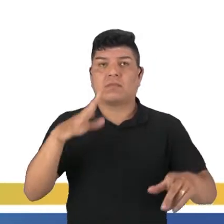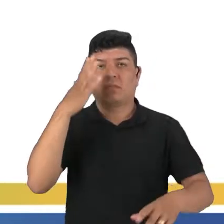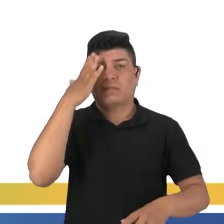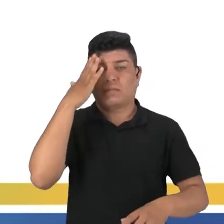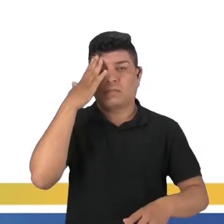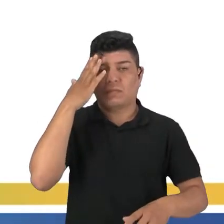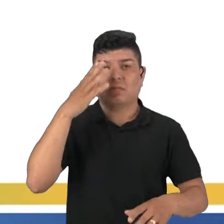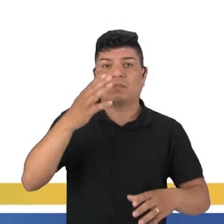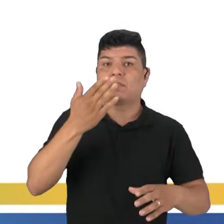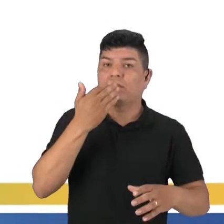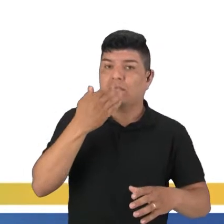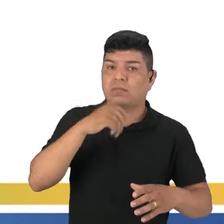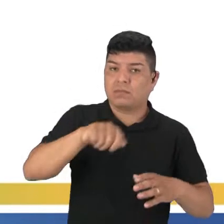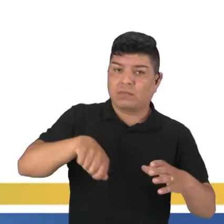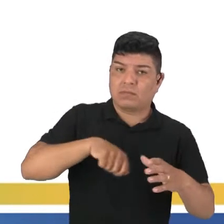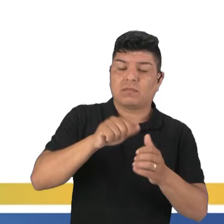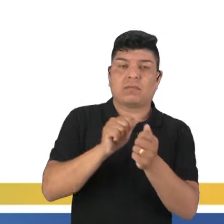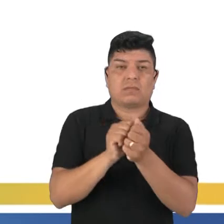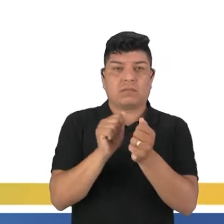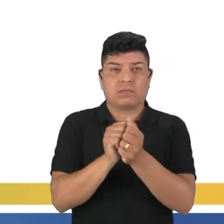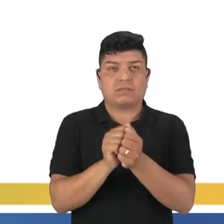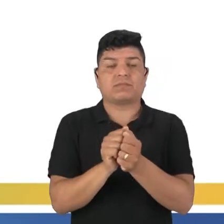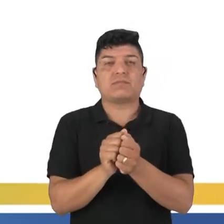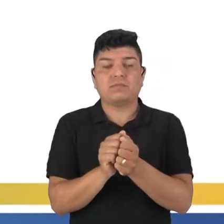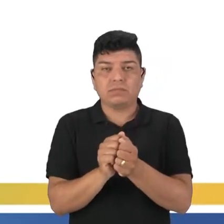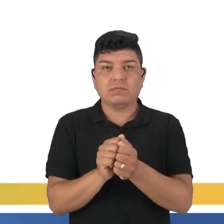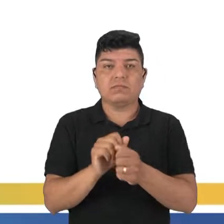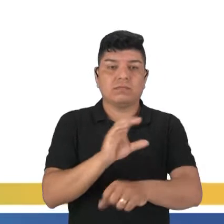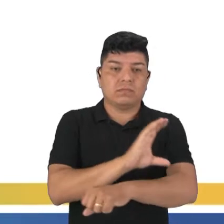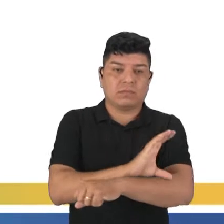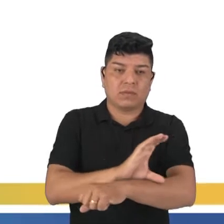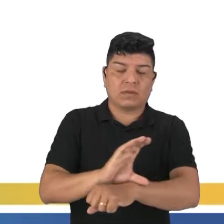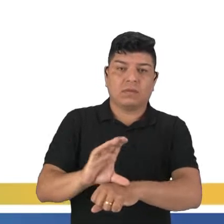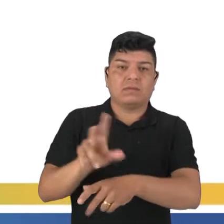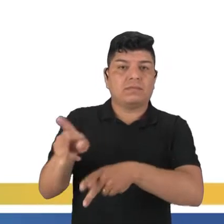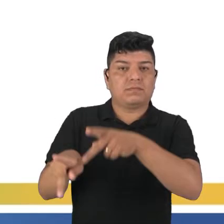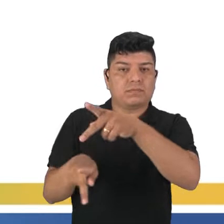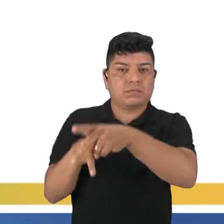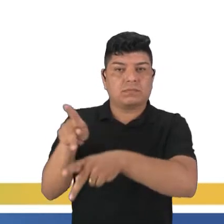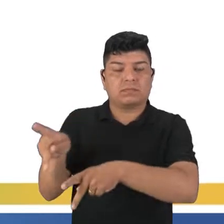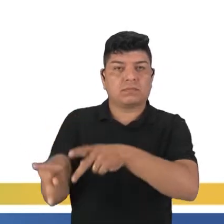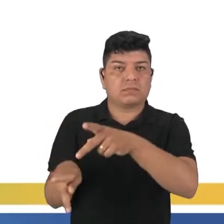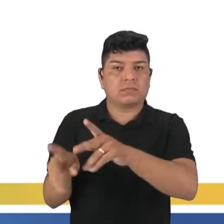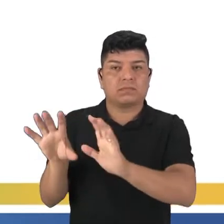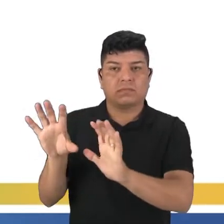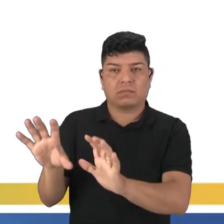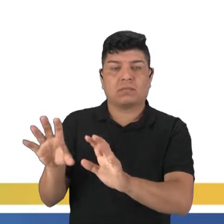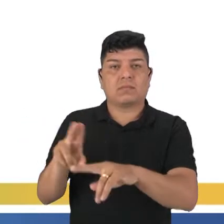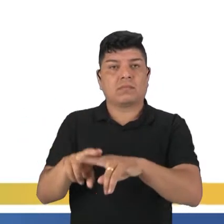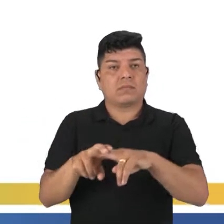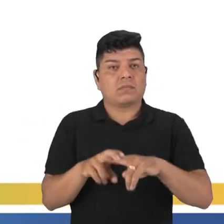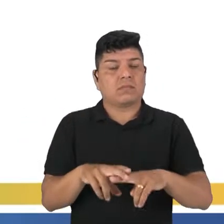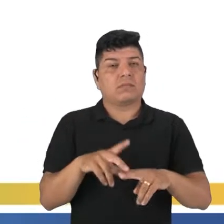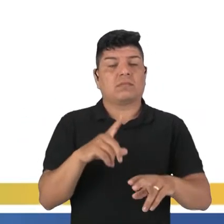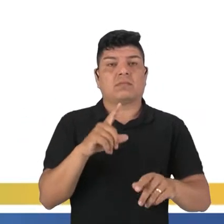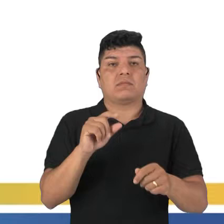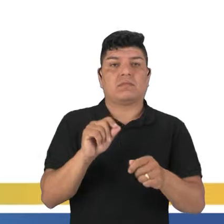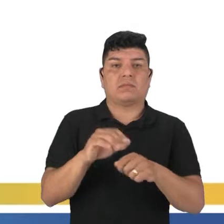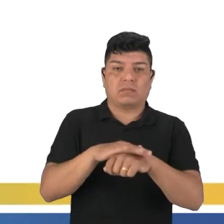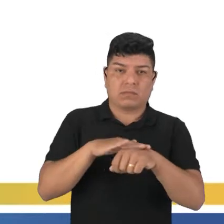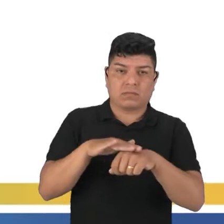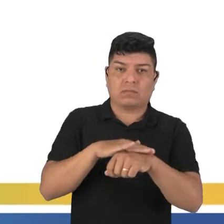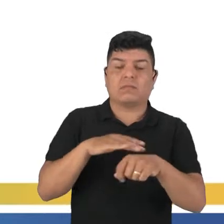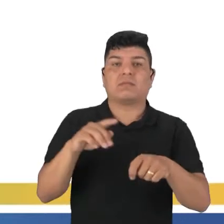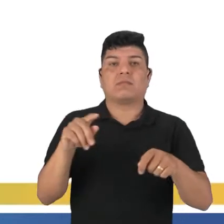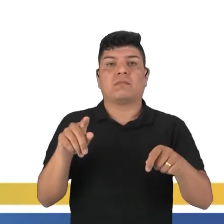que a alimentação também faz parte da cultura, daquele povo, daquela localidade. Então aí a gente vai discutir um